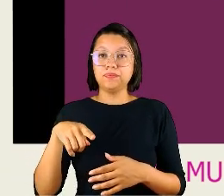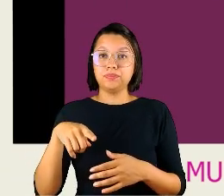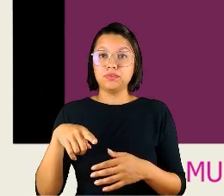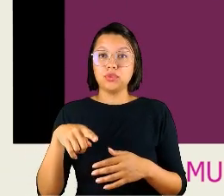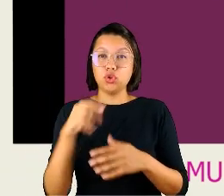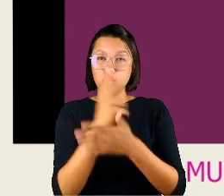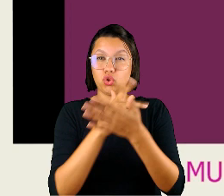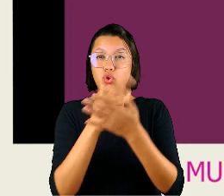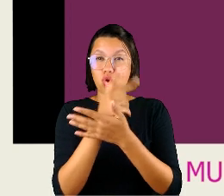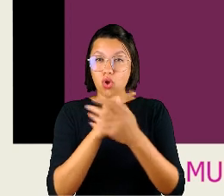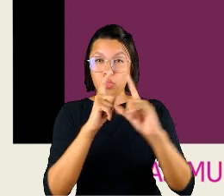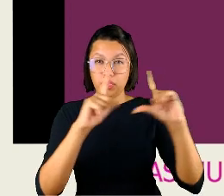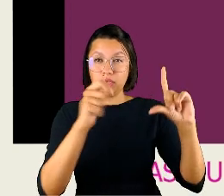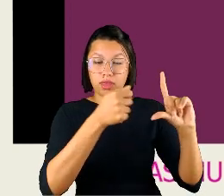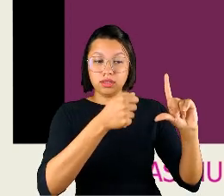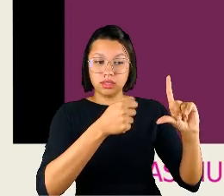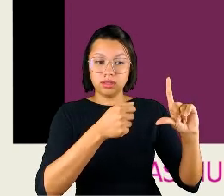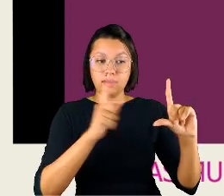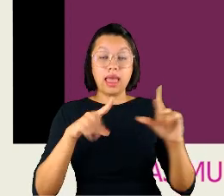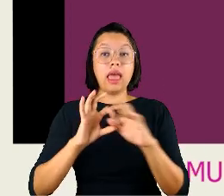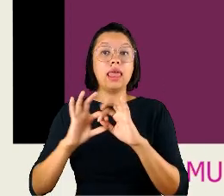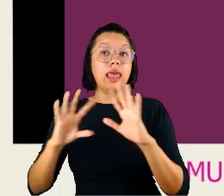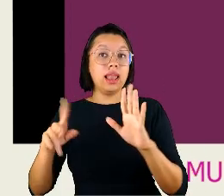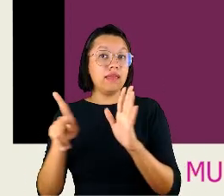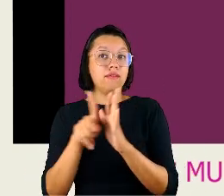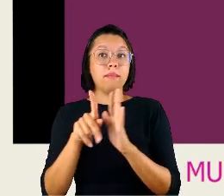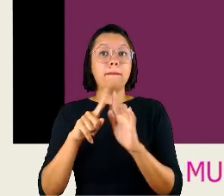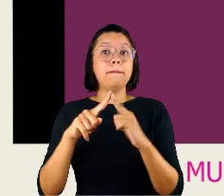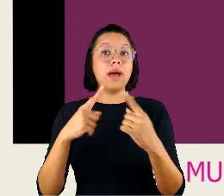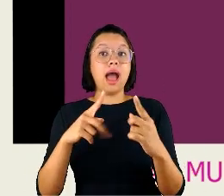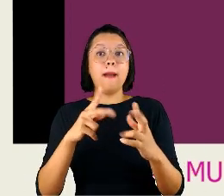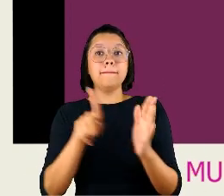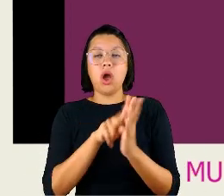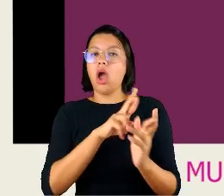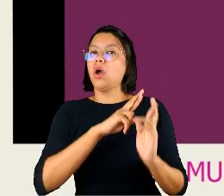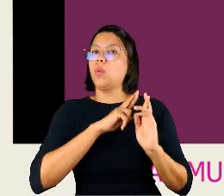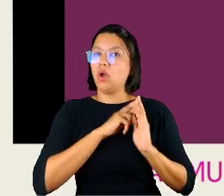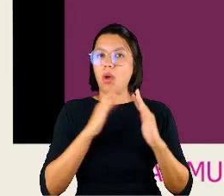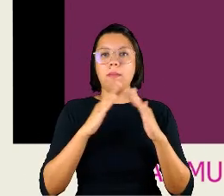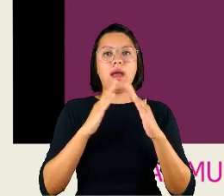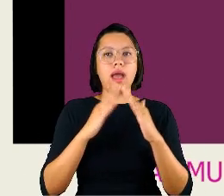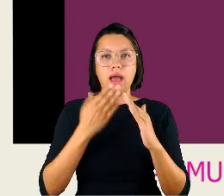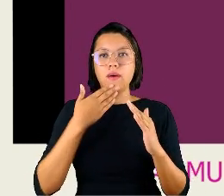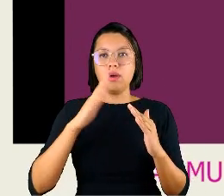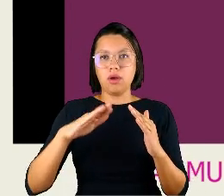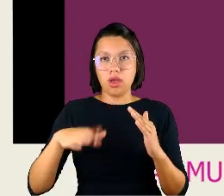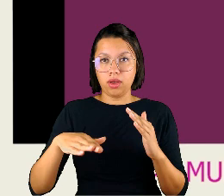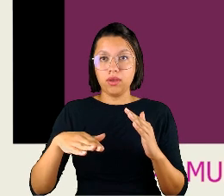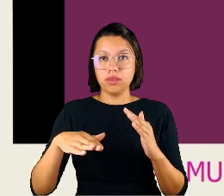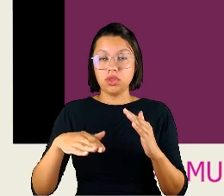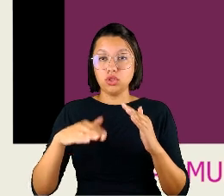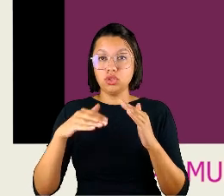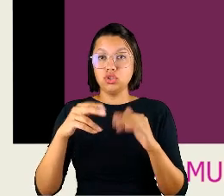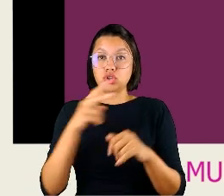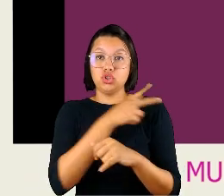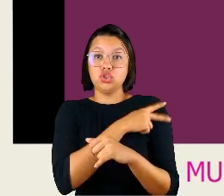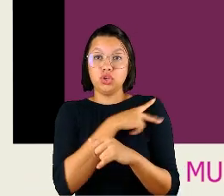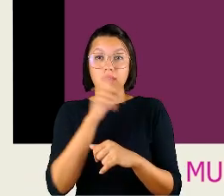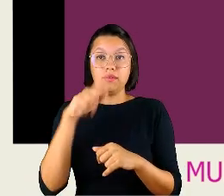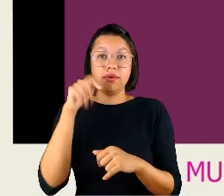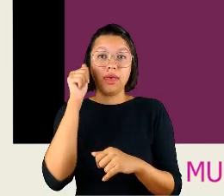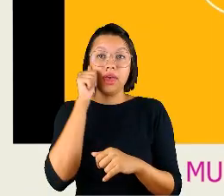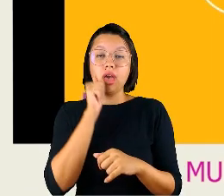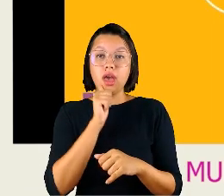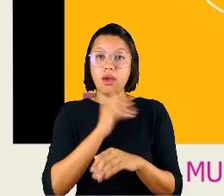negra, enfim, livre, mas sendo responsável pela casa, pelo cuidado das crianças e subordinada a uma mulher branca. Seguindo, né,